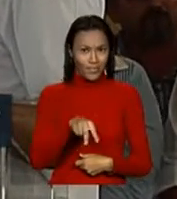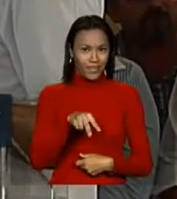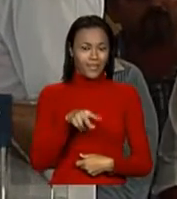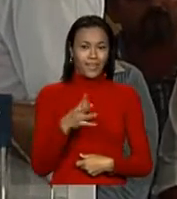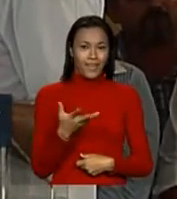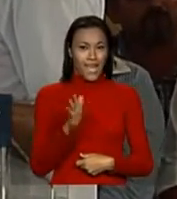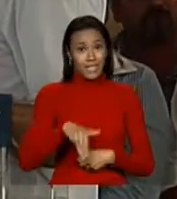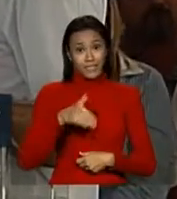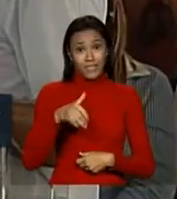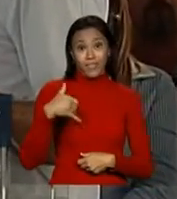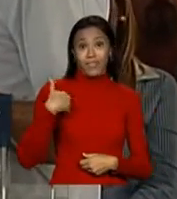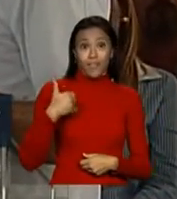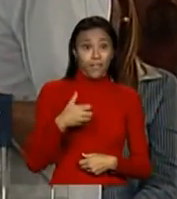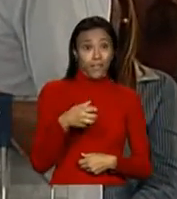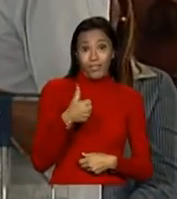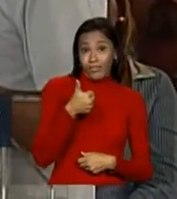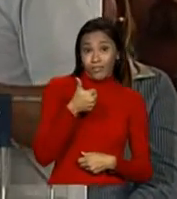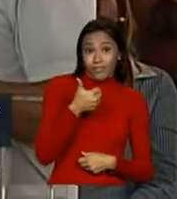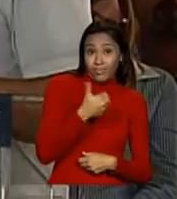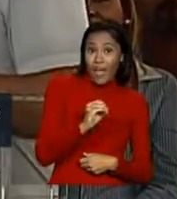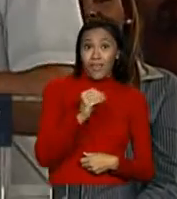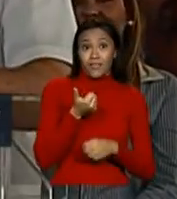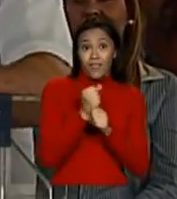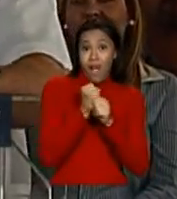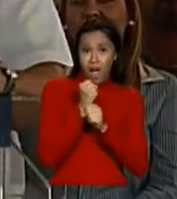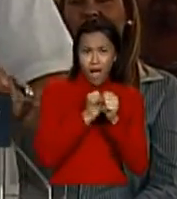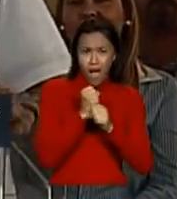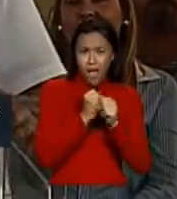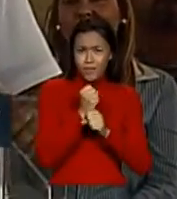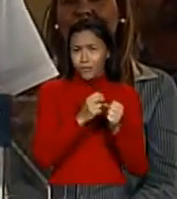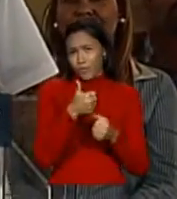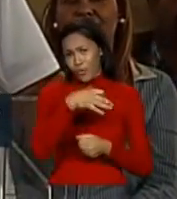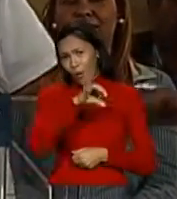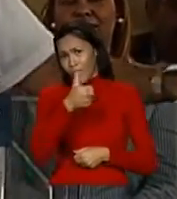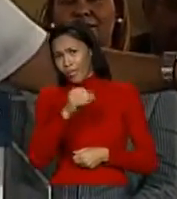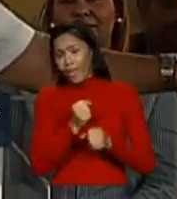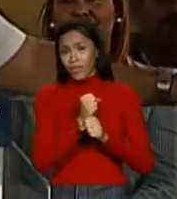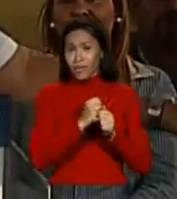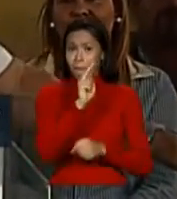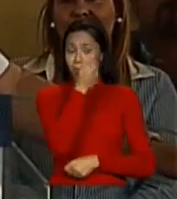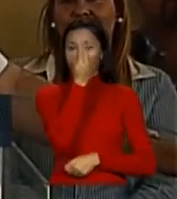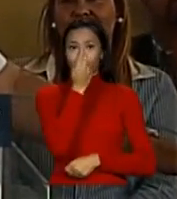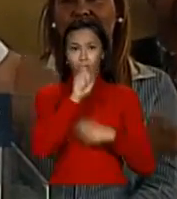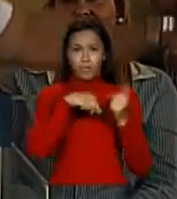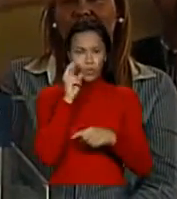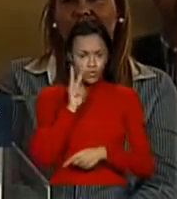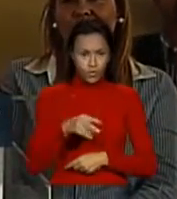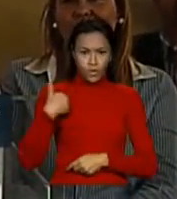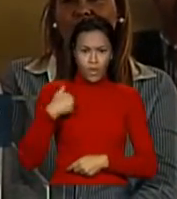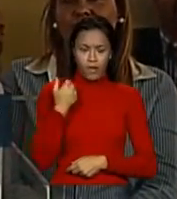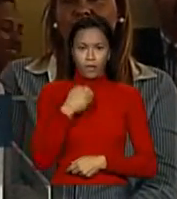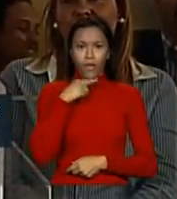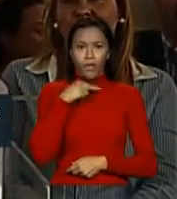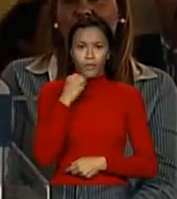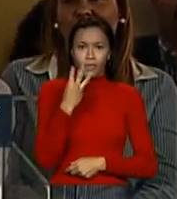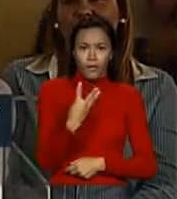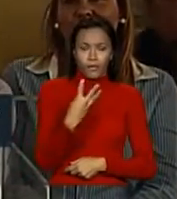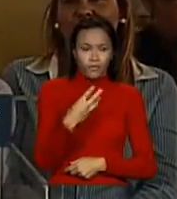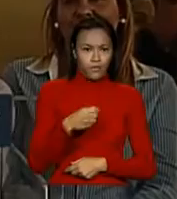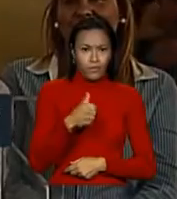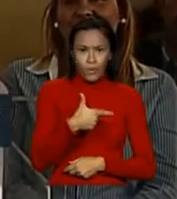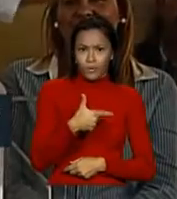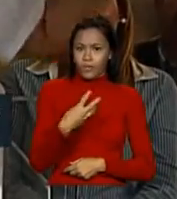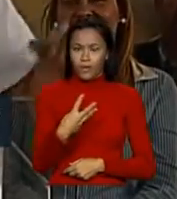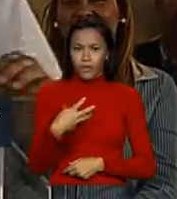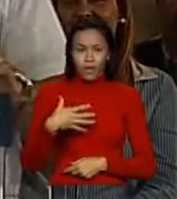gente ficou 10 anos esperando fazer uma cirurgia de catarata quando v o neto que tinha anos de idade já tá maior do que